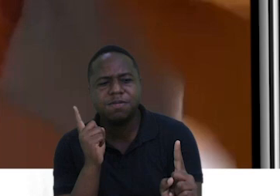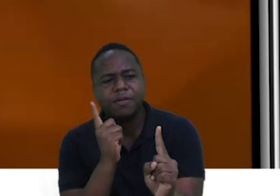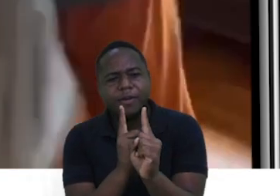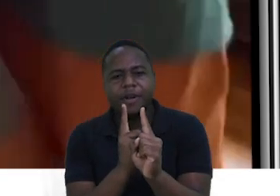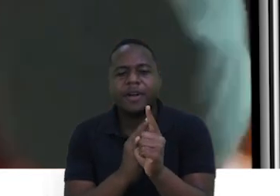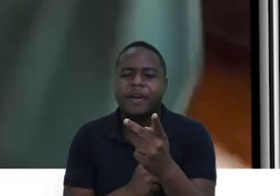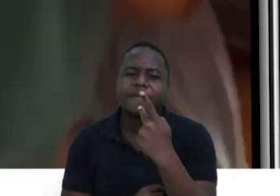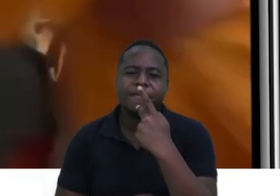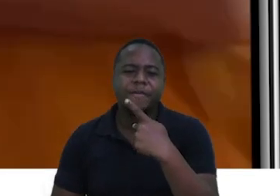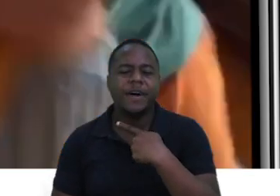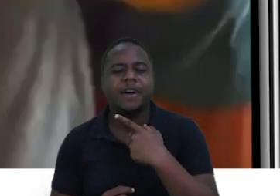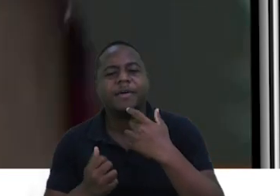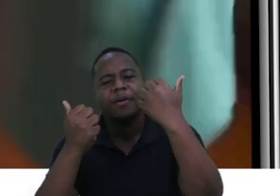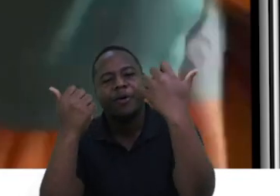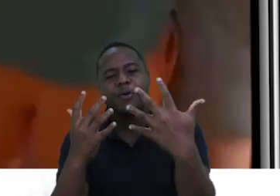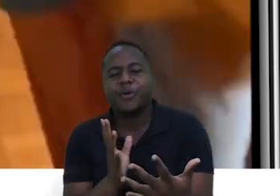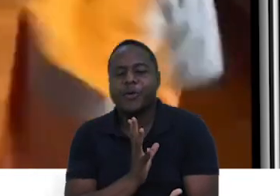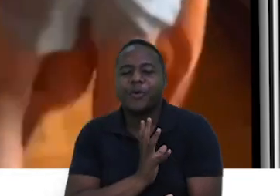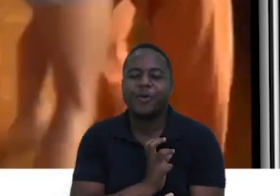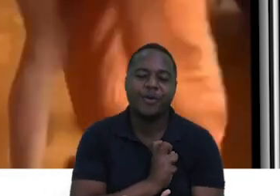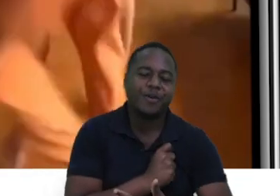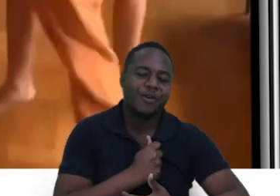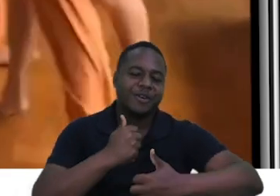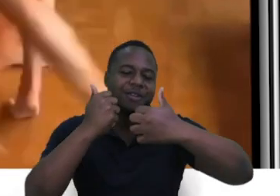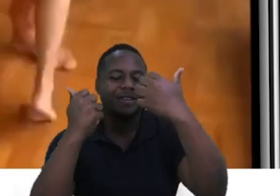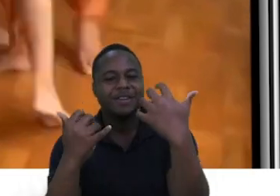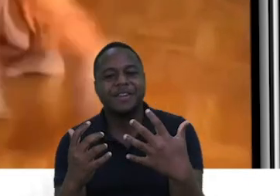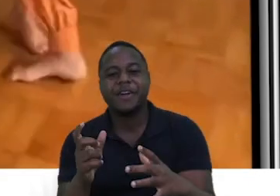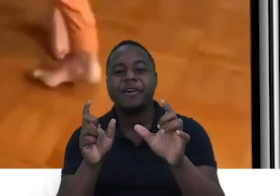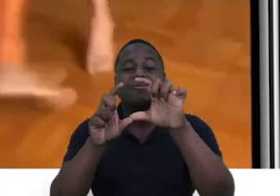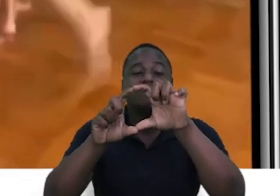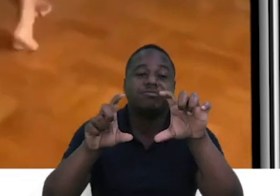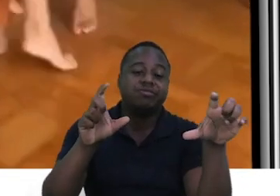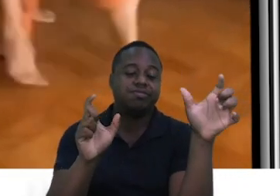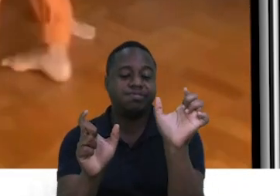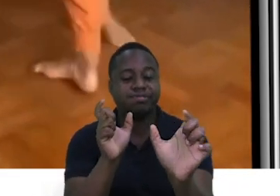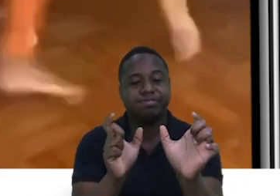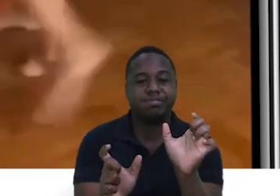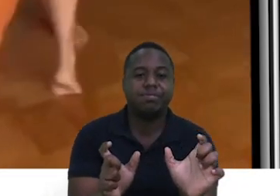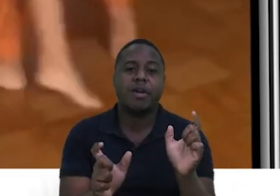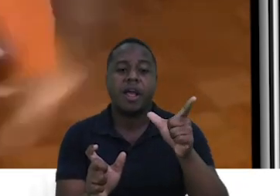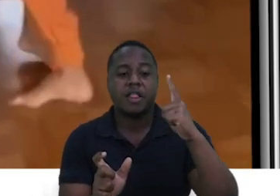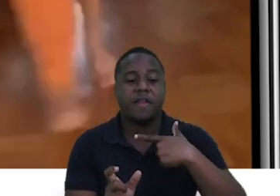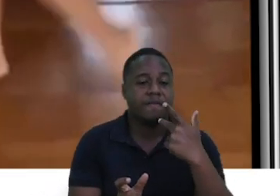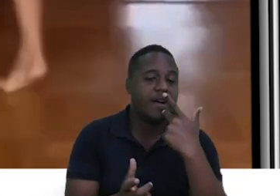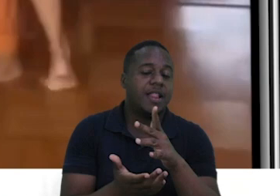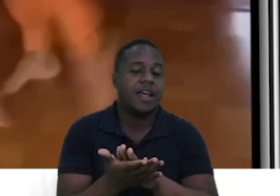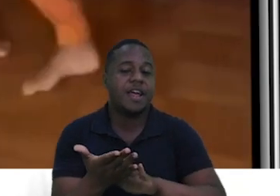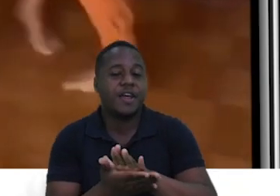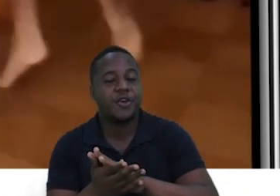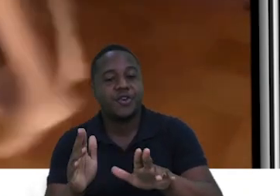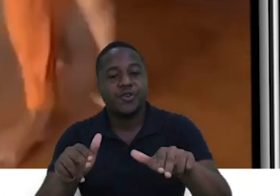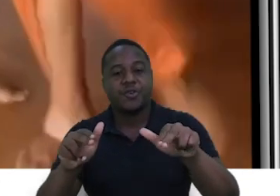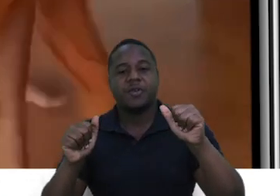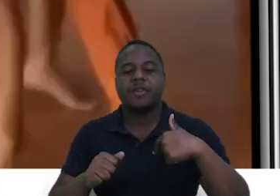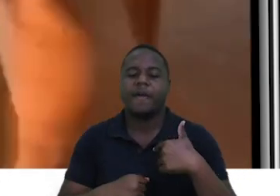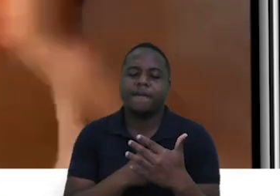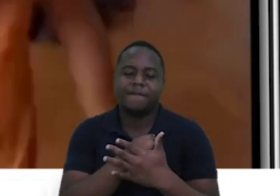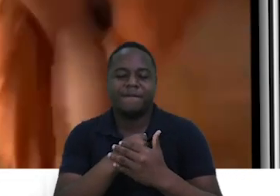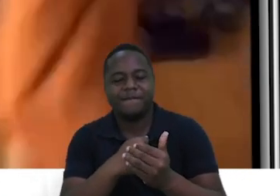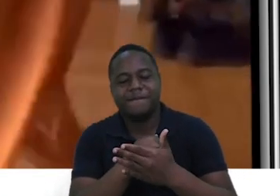te falar de amor. Frases que nunca falei, carinhos